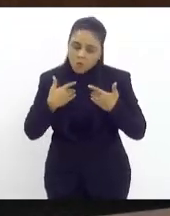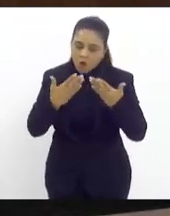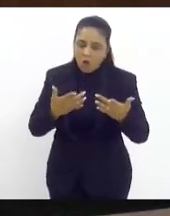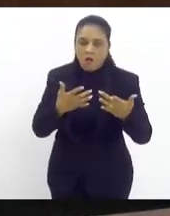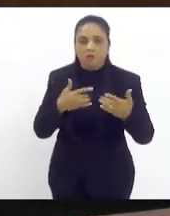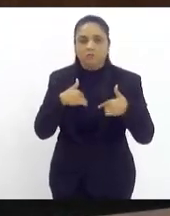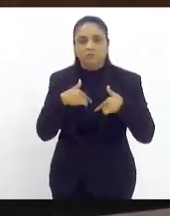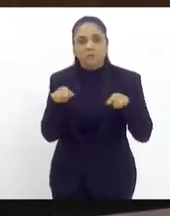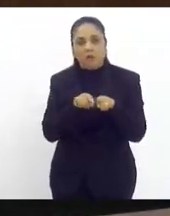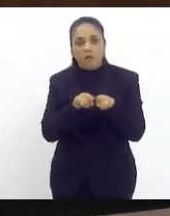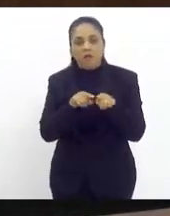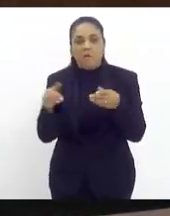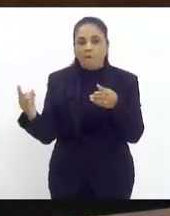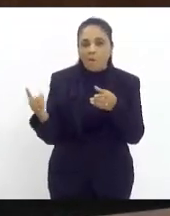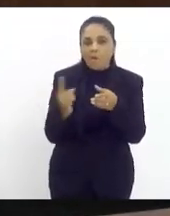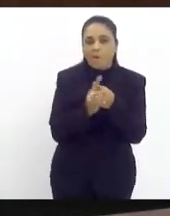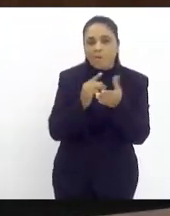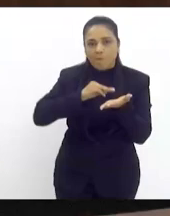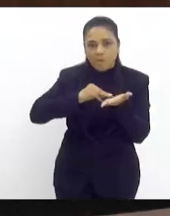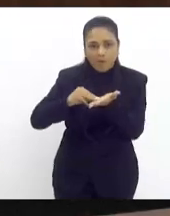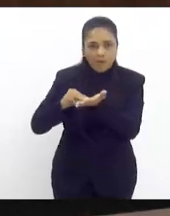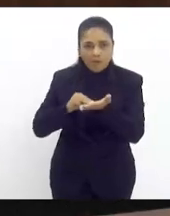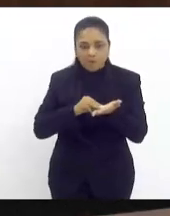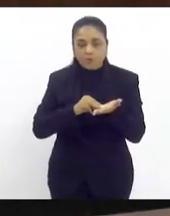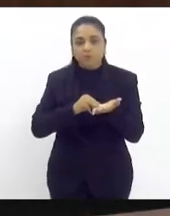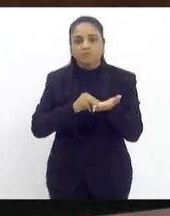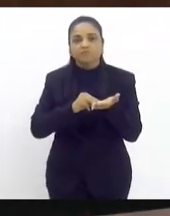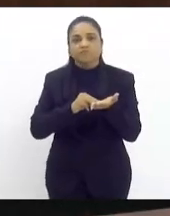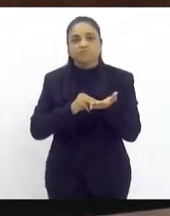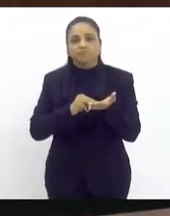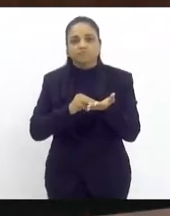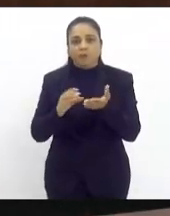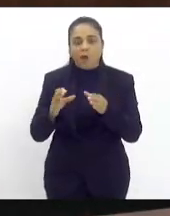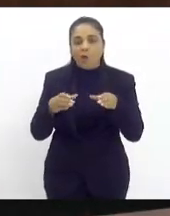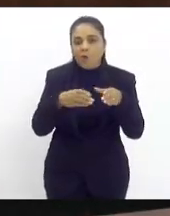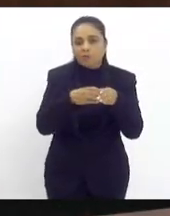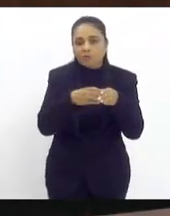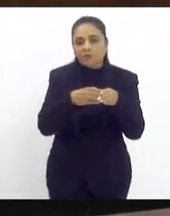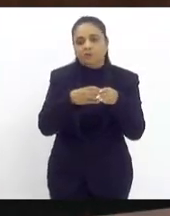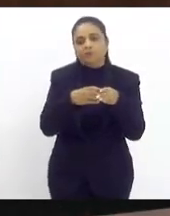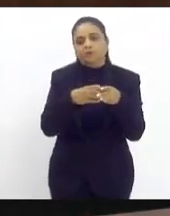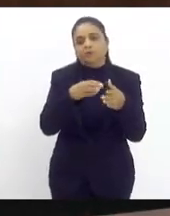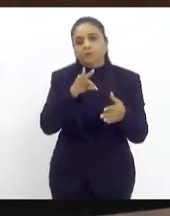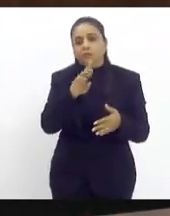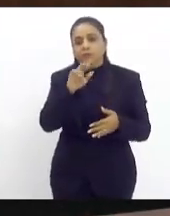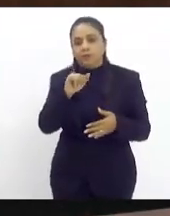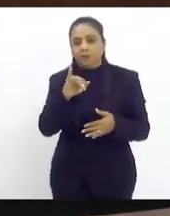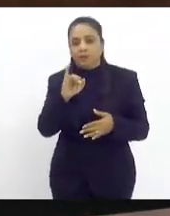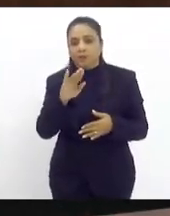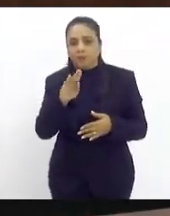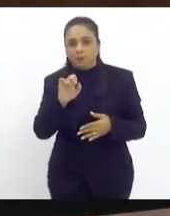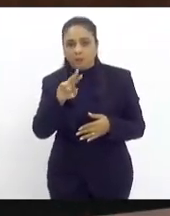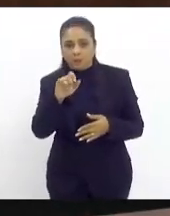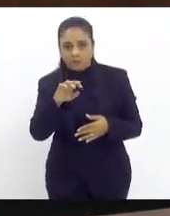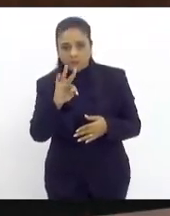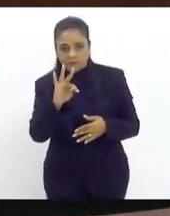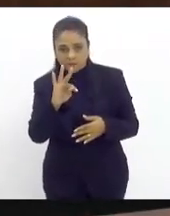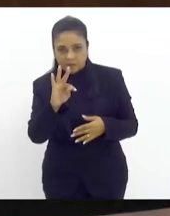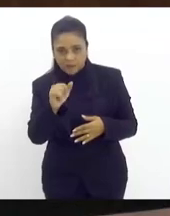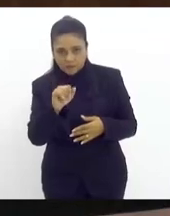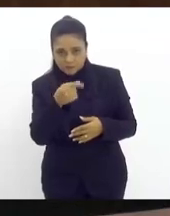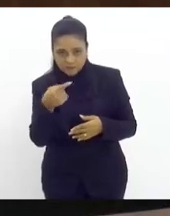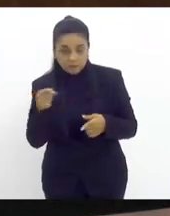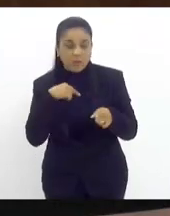como membro da comissão de tributação mas agora Presidente falando especialmente do projeto de lei número